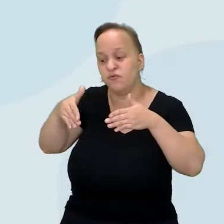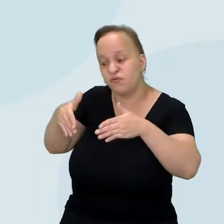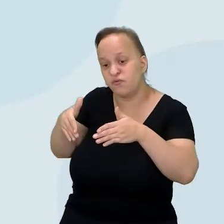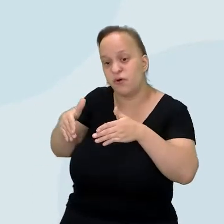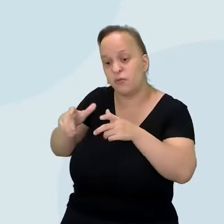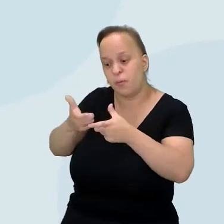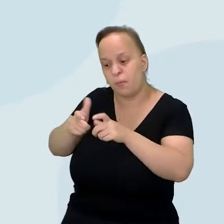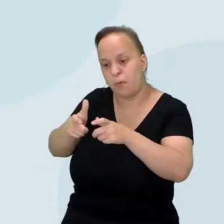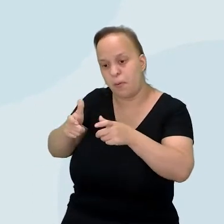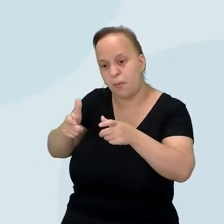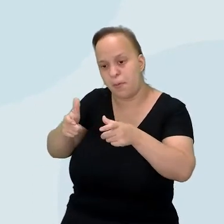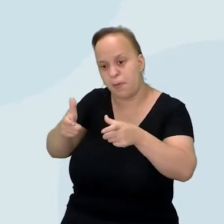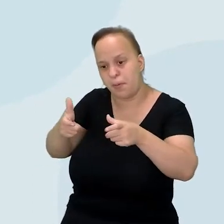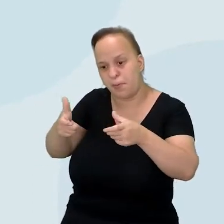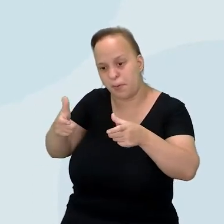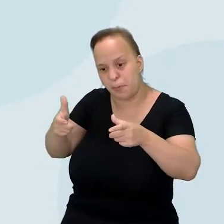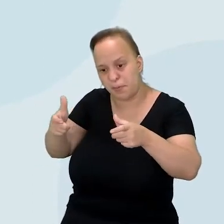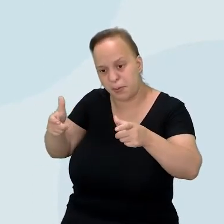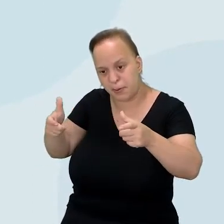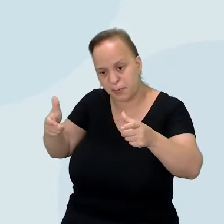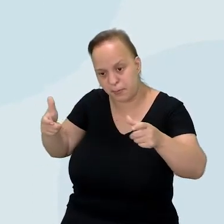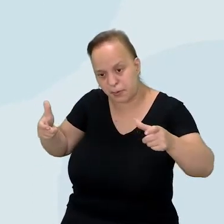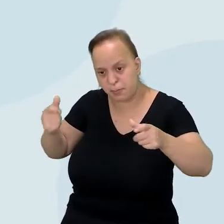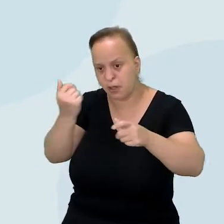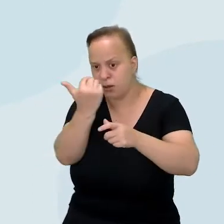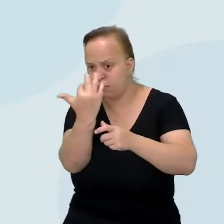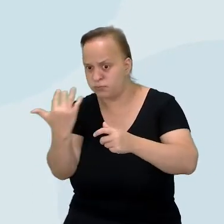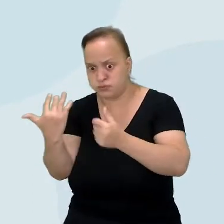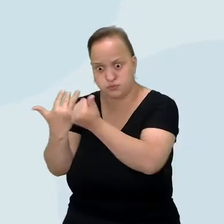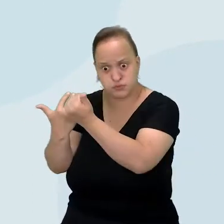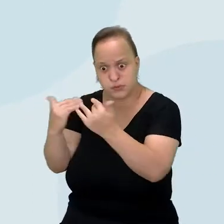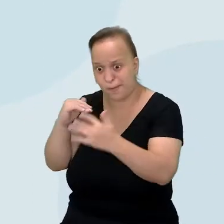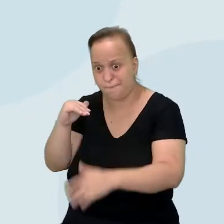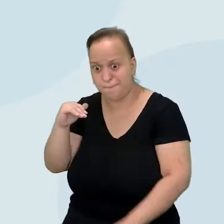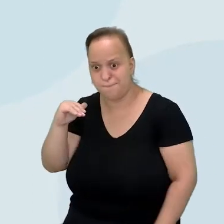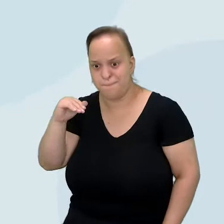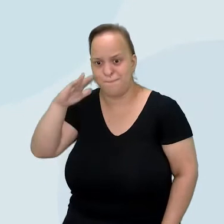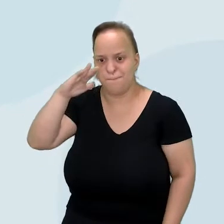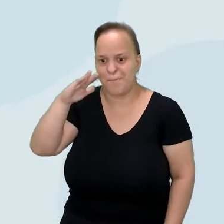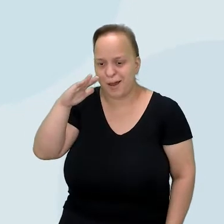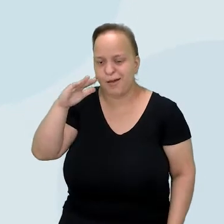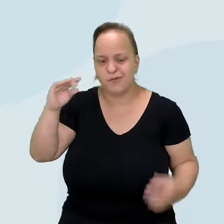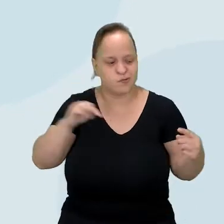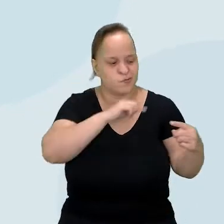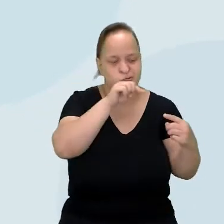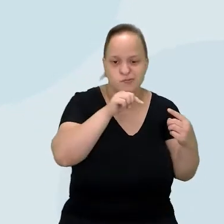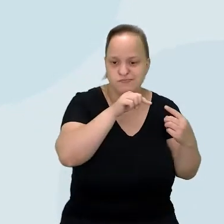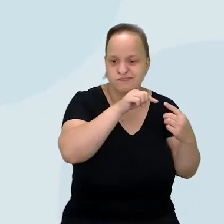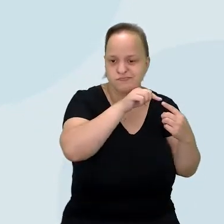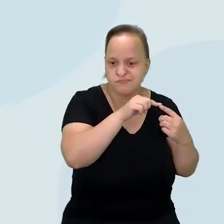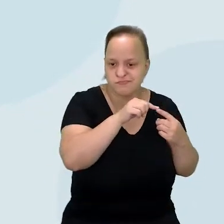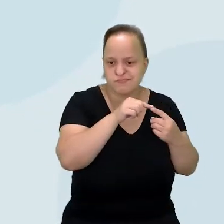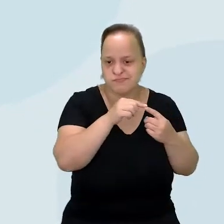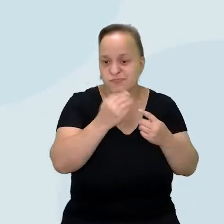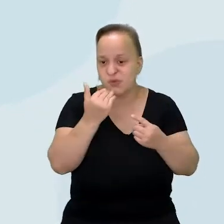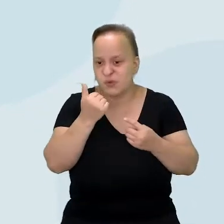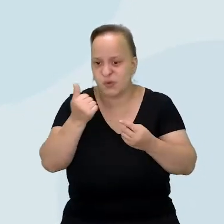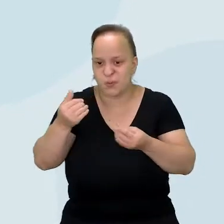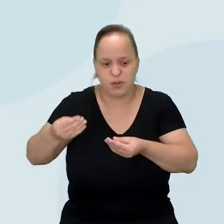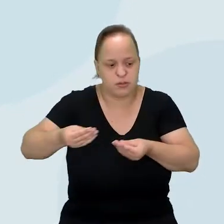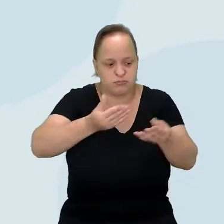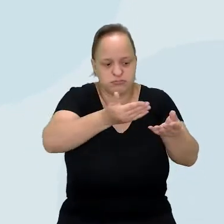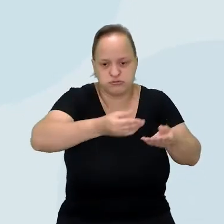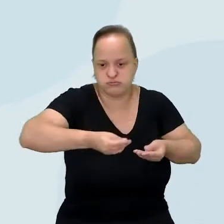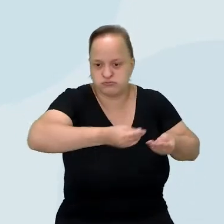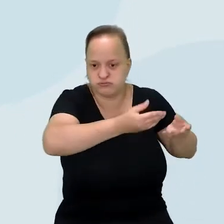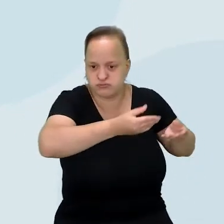para justamente alimentar as pessoas, né? Porque a gente falou recentemente aí, no aprofundamento, inclusive apresentado pela